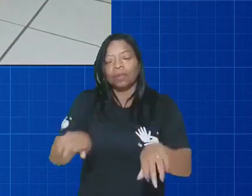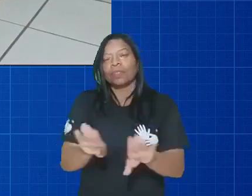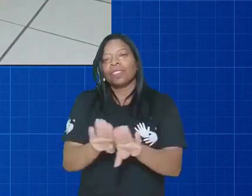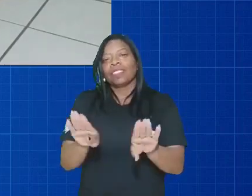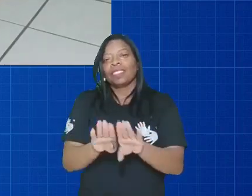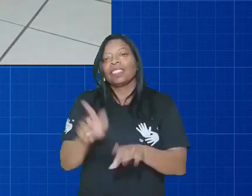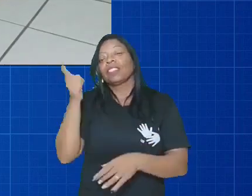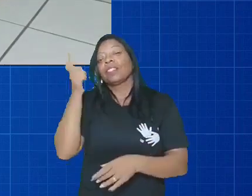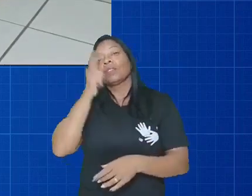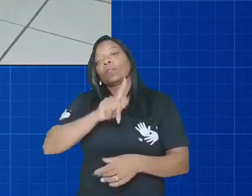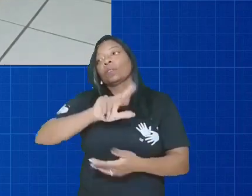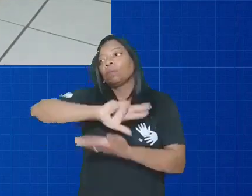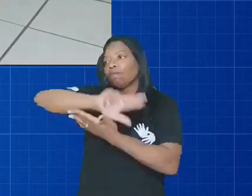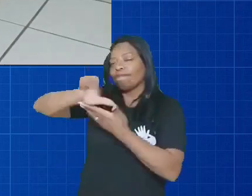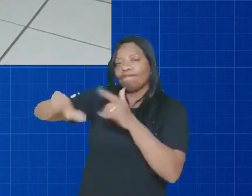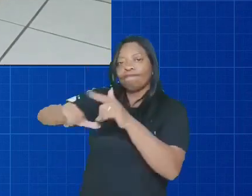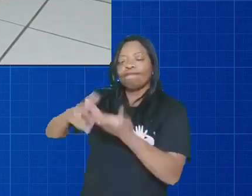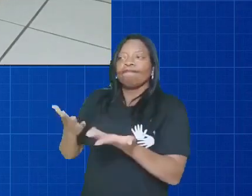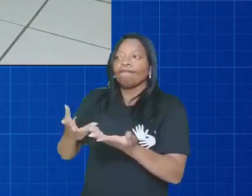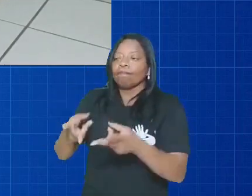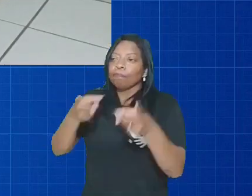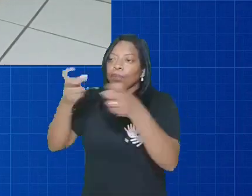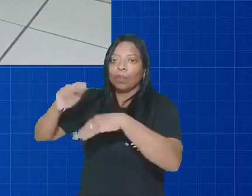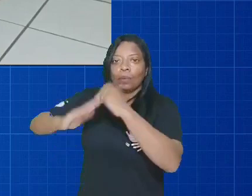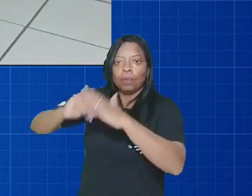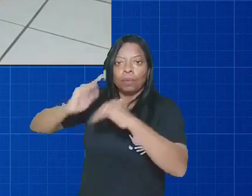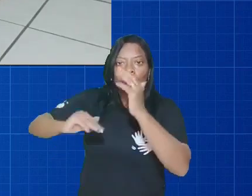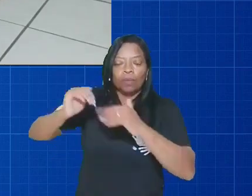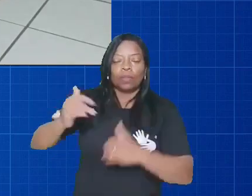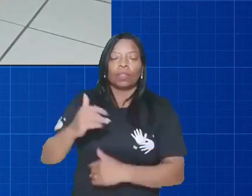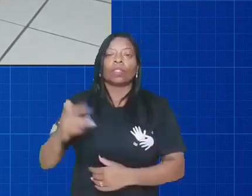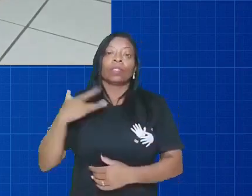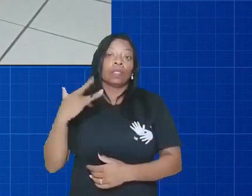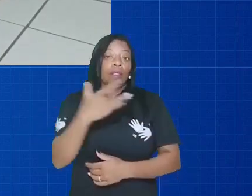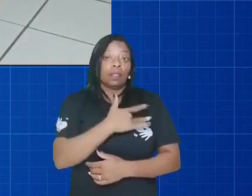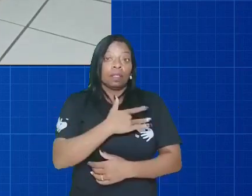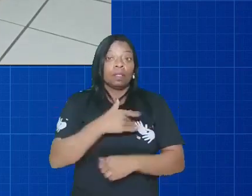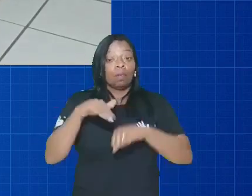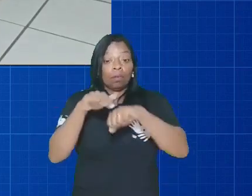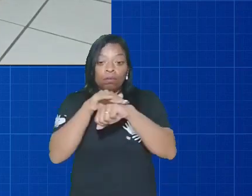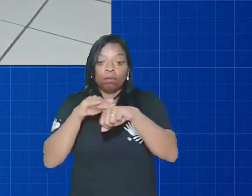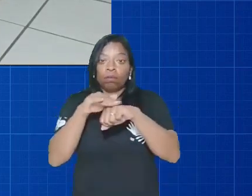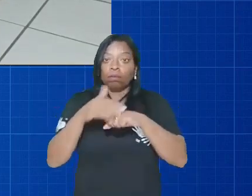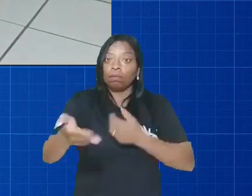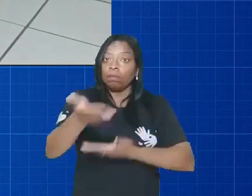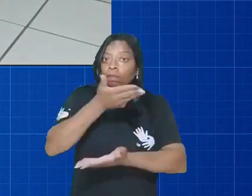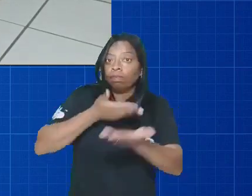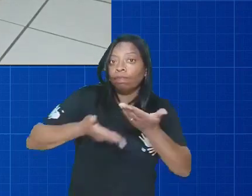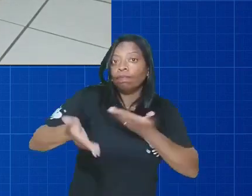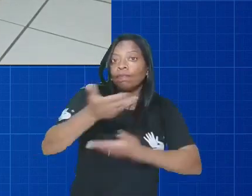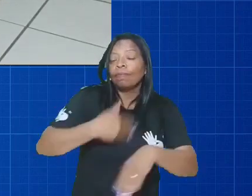saúde, né, e conversando, tudo a gente consegue acessar, tá bom? Tenham todos aí